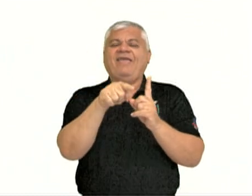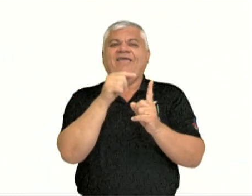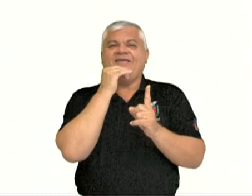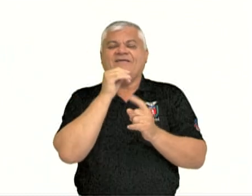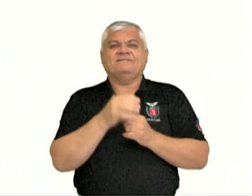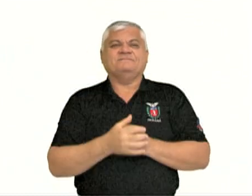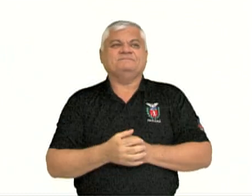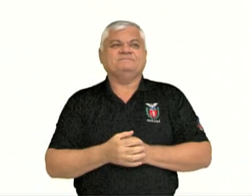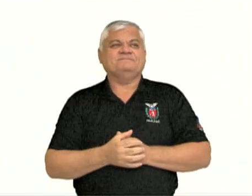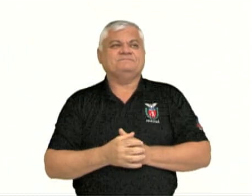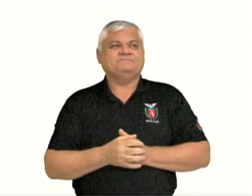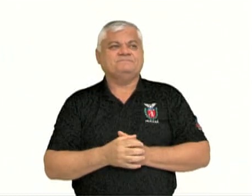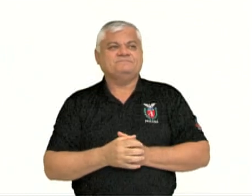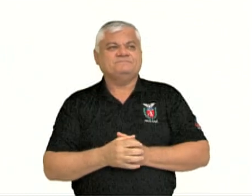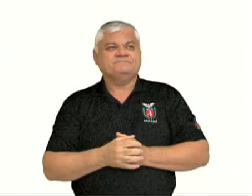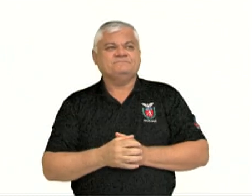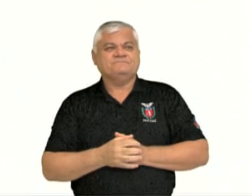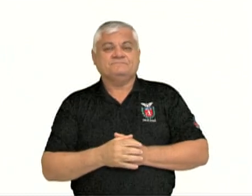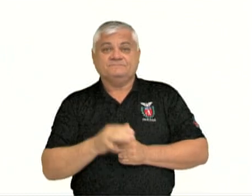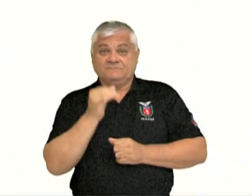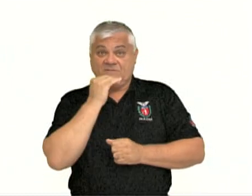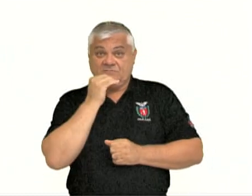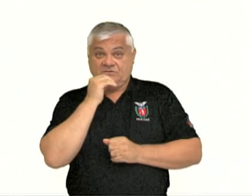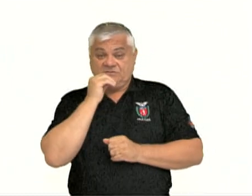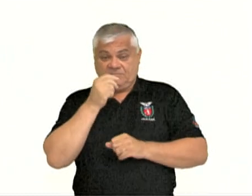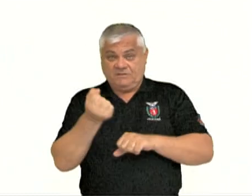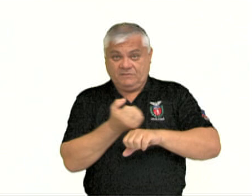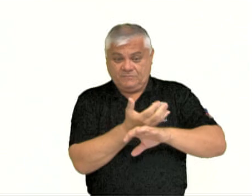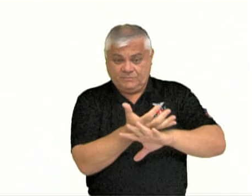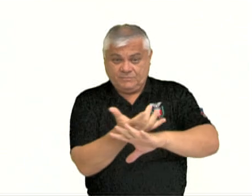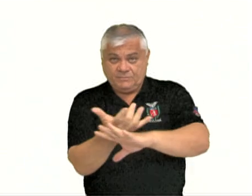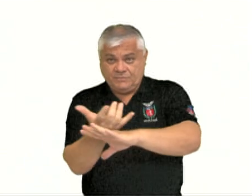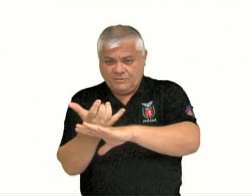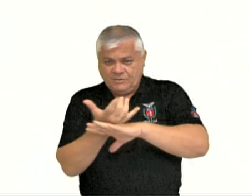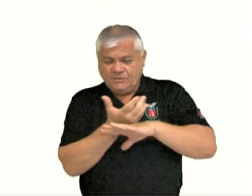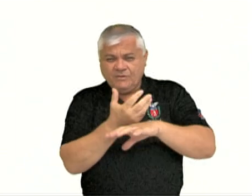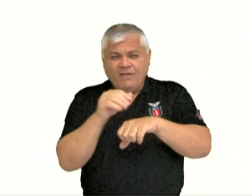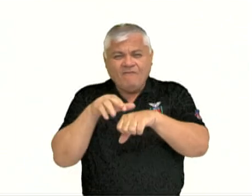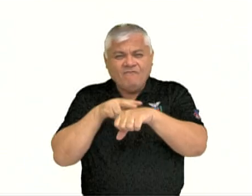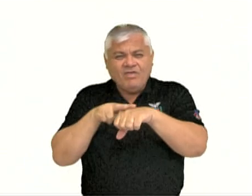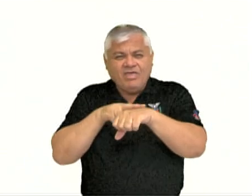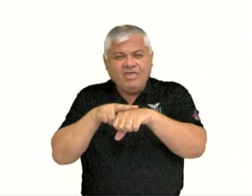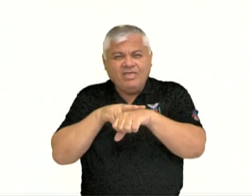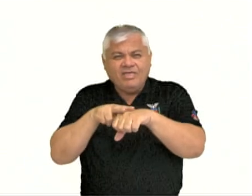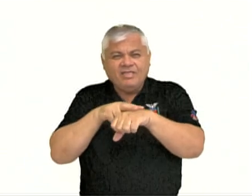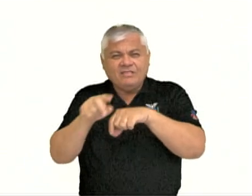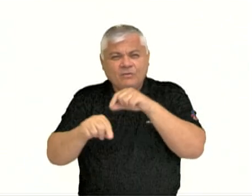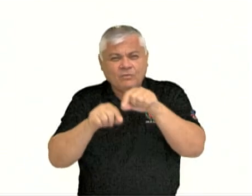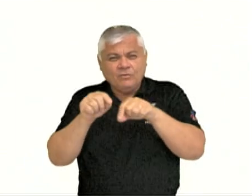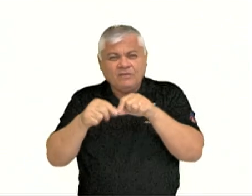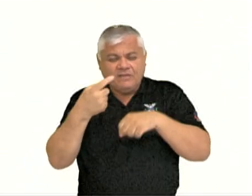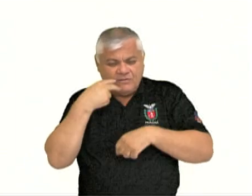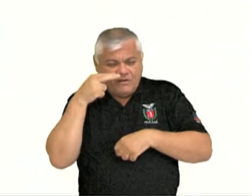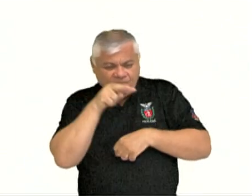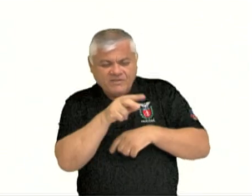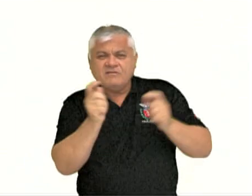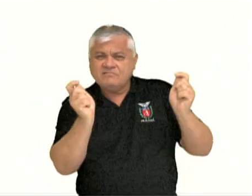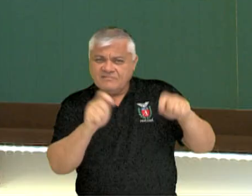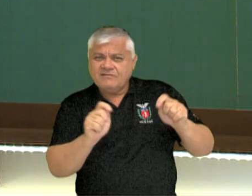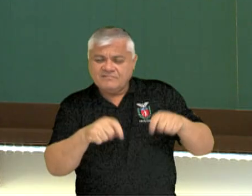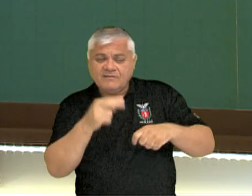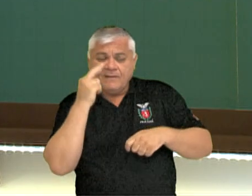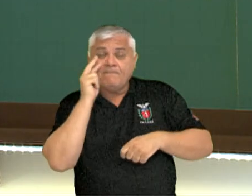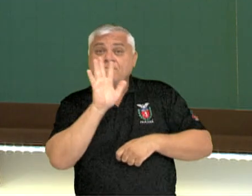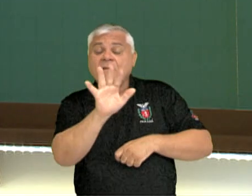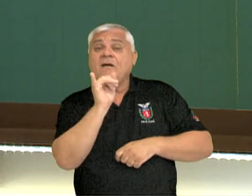esporos. Nos antóceros e nos musgos, tanto o gametófito quanto o esporófito é muito bem visível. Mas quando a